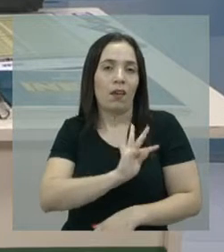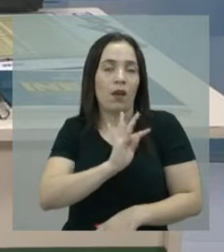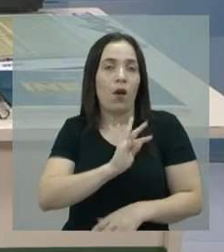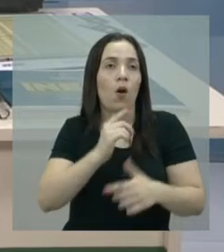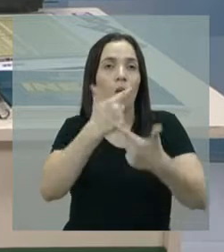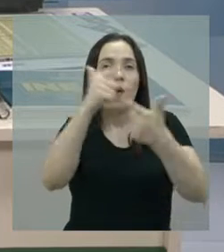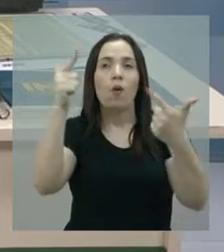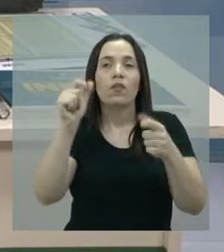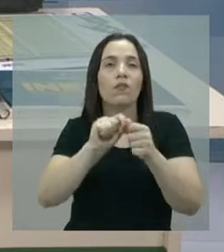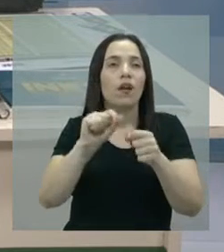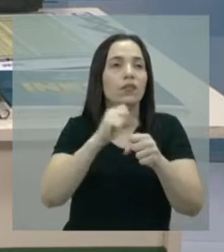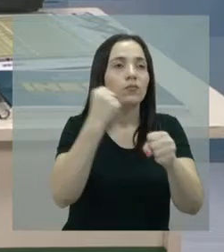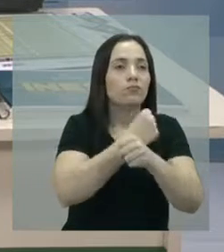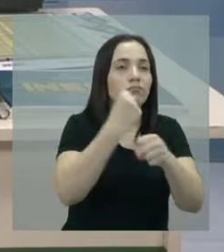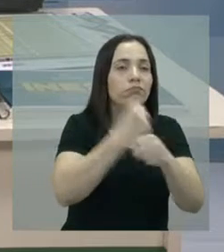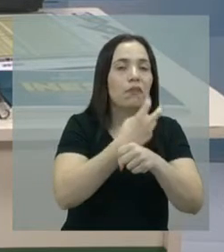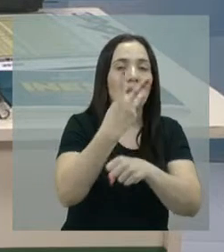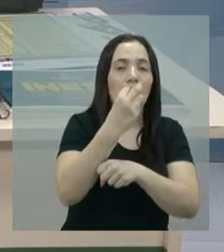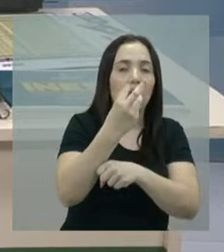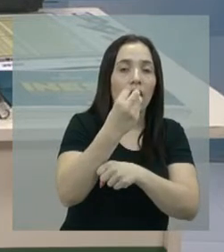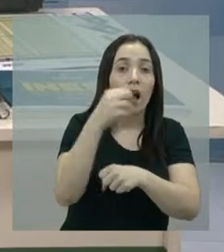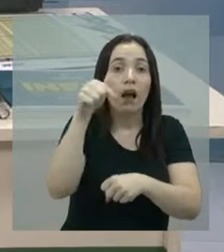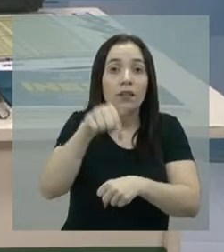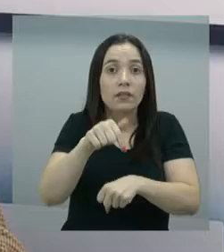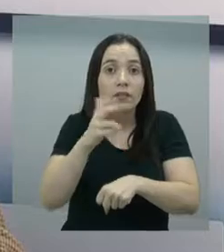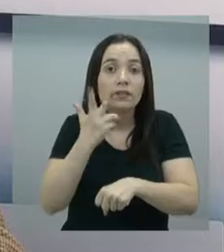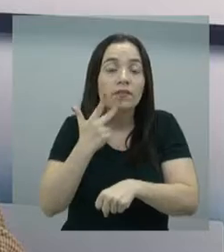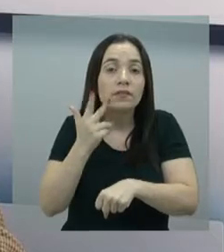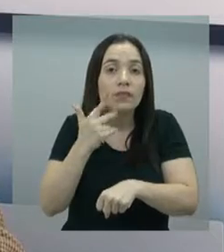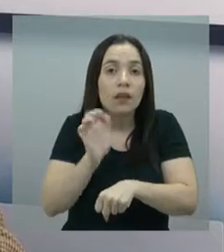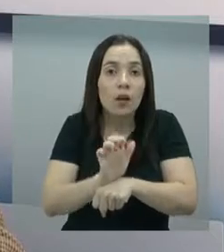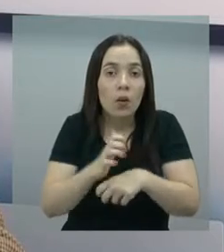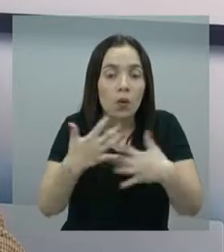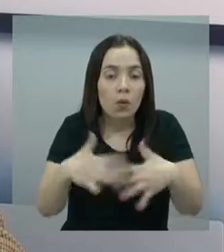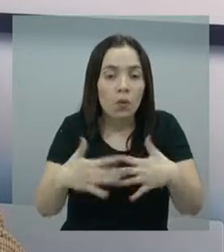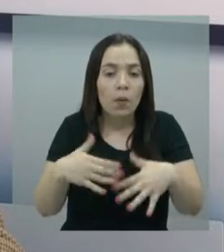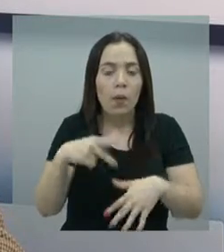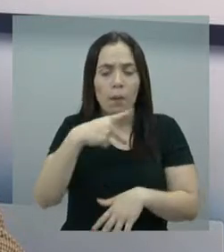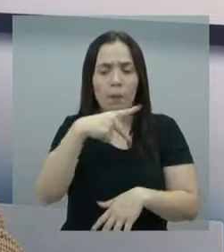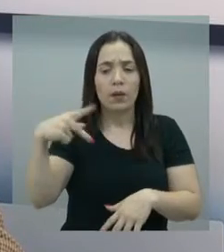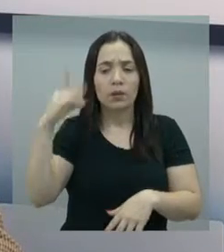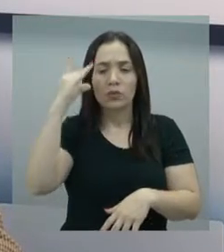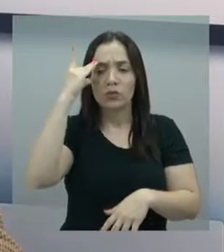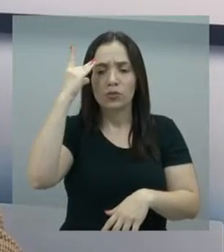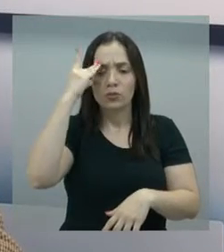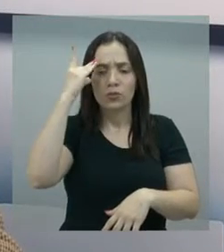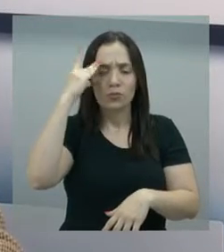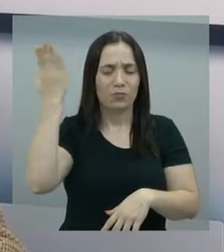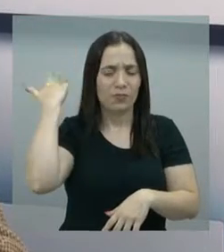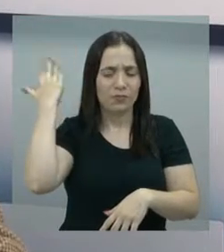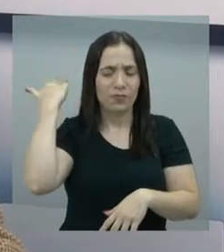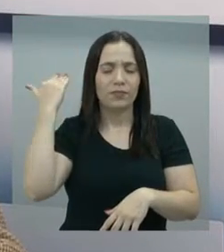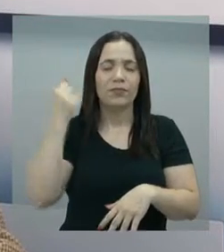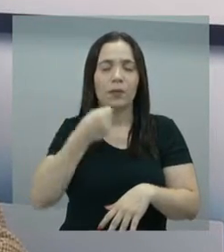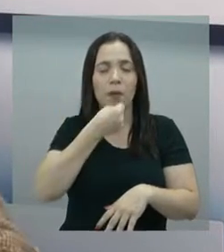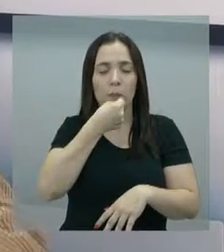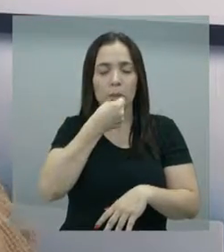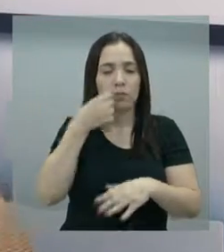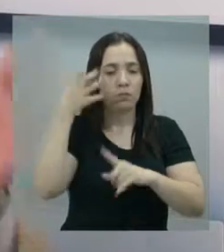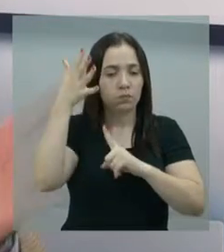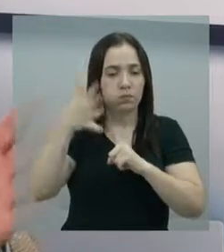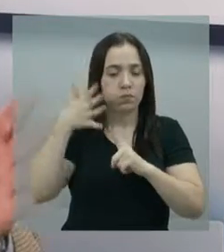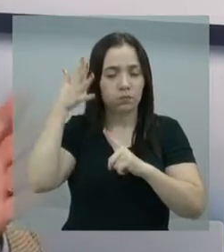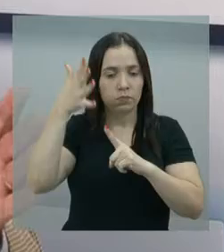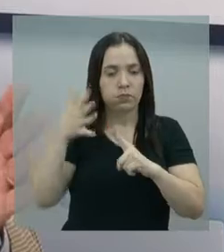30, no máximo 30, o estado... Eu me lembro que a presidente Dilma, num discurso dela, ela quis fazer que ela... Quando ela deu